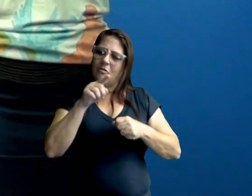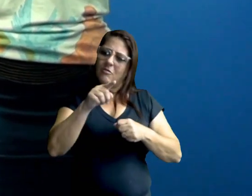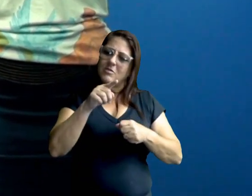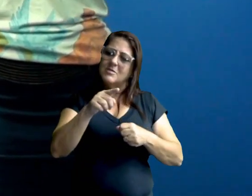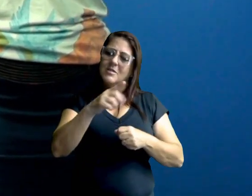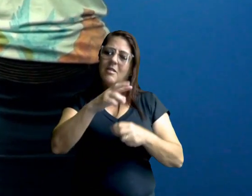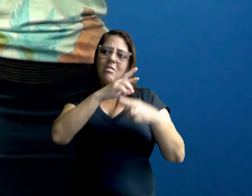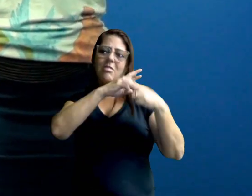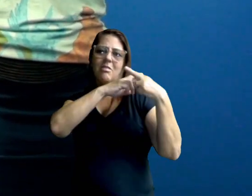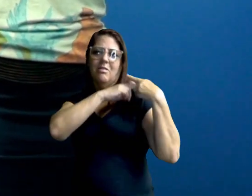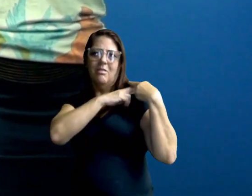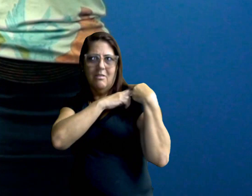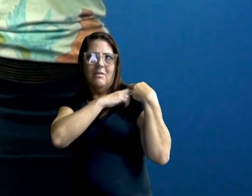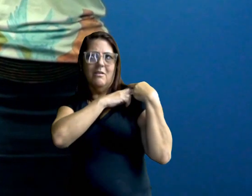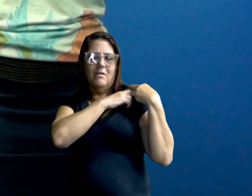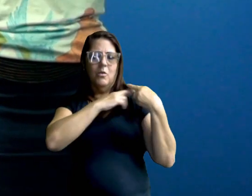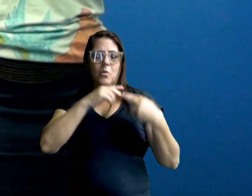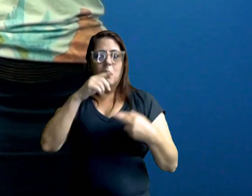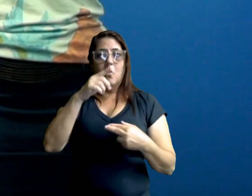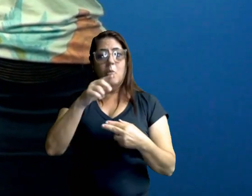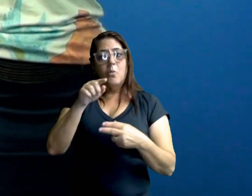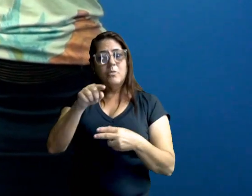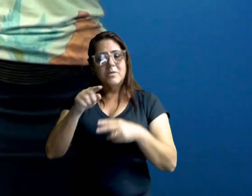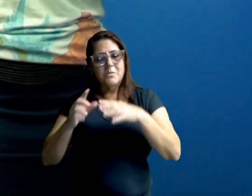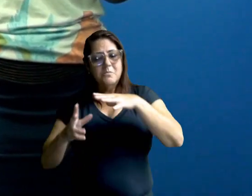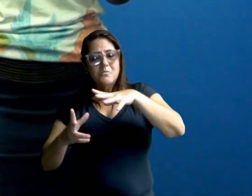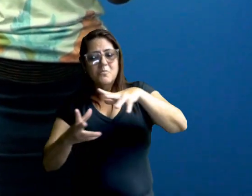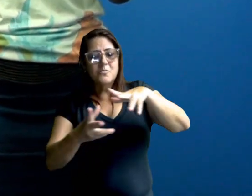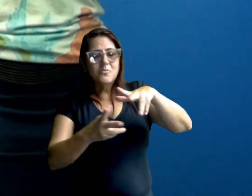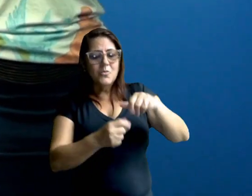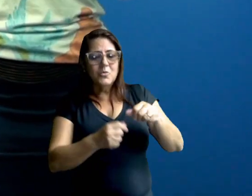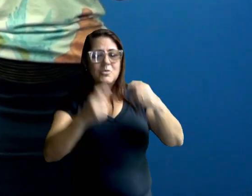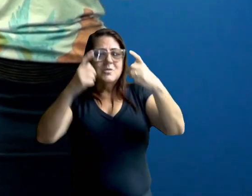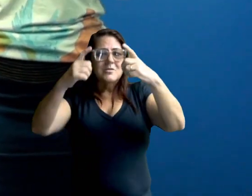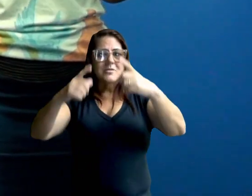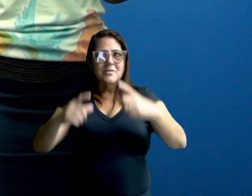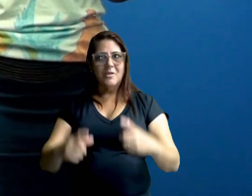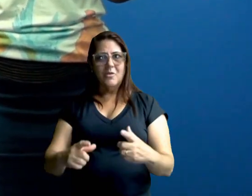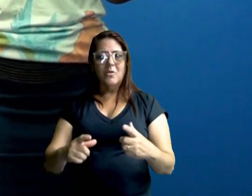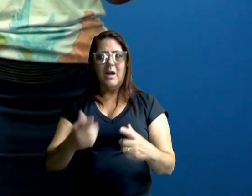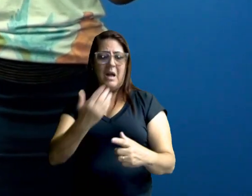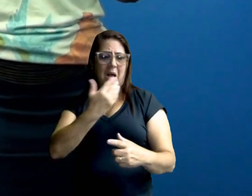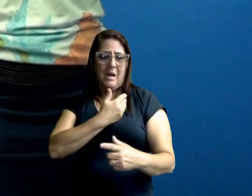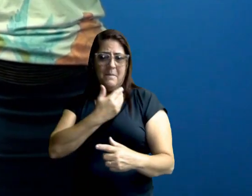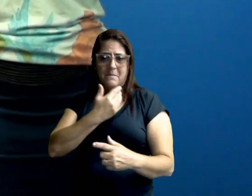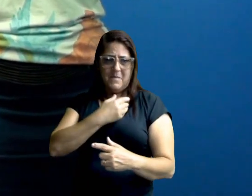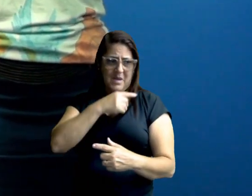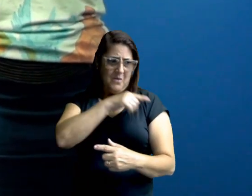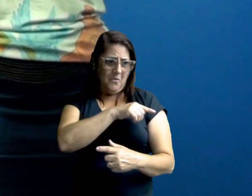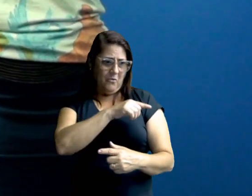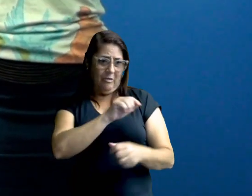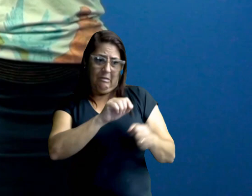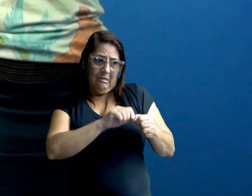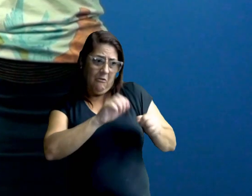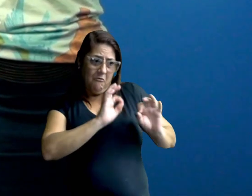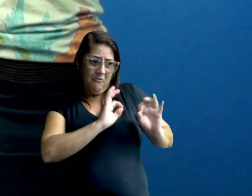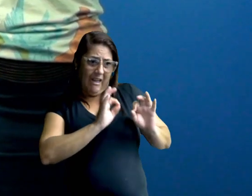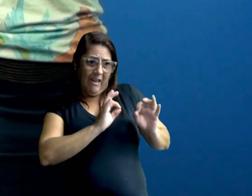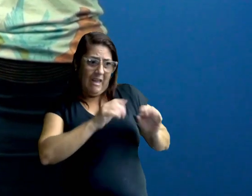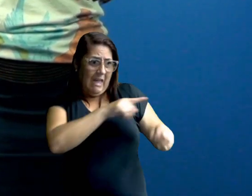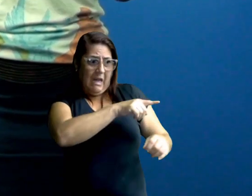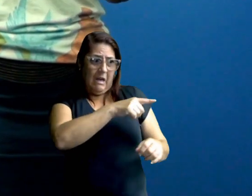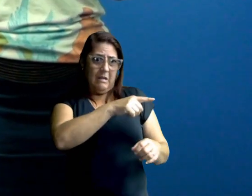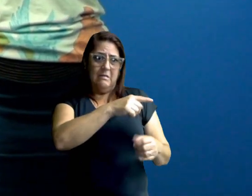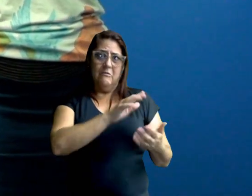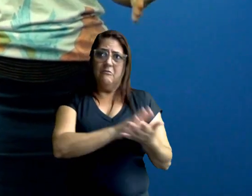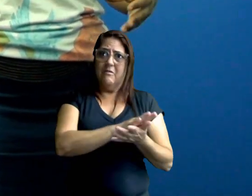tem a responsabilidade sobre o seu planeta, sobre o seu meio ambiente. Mesmo que o seu coleguinha não faça, mas você faz,